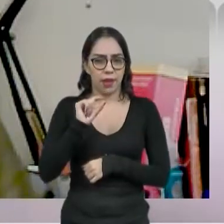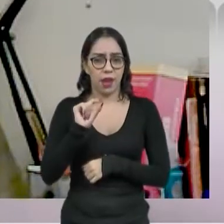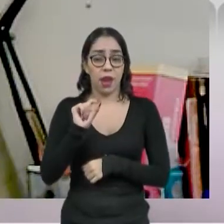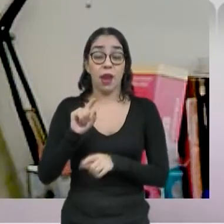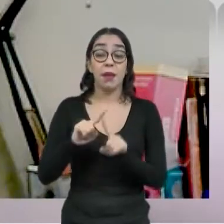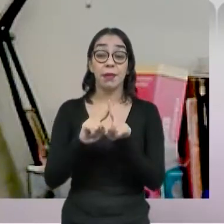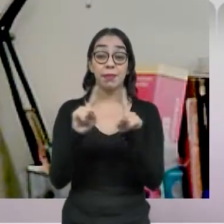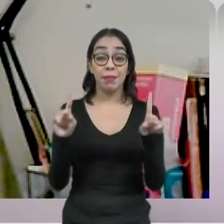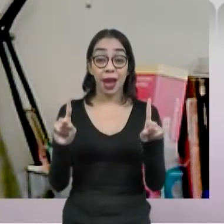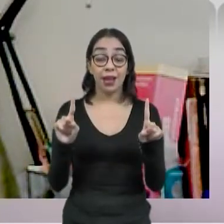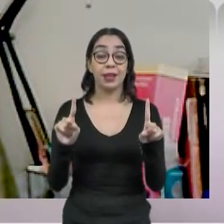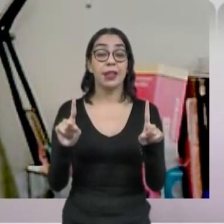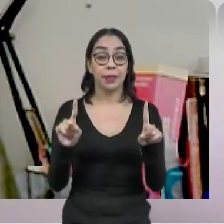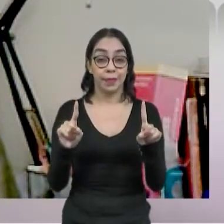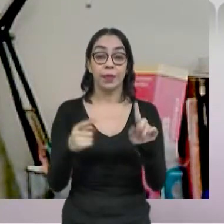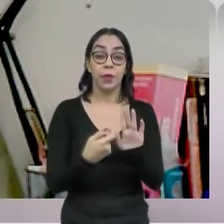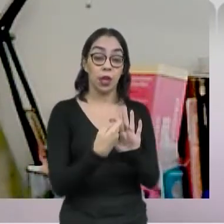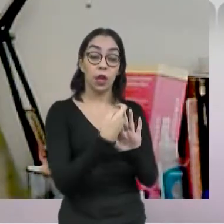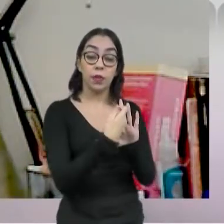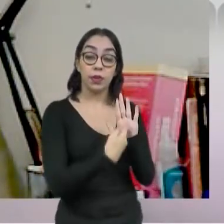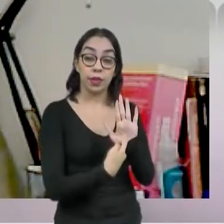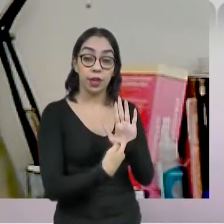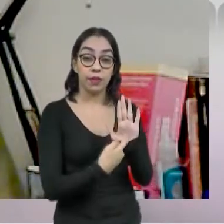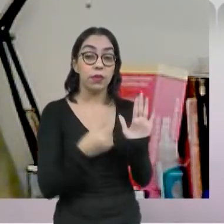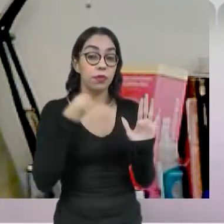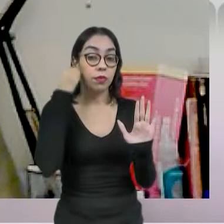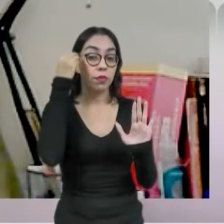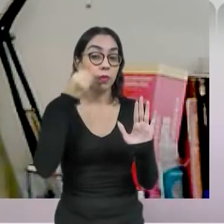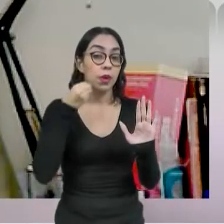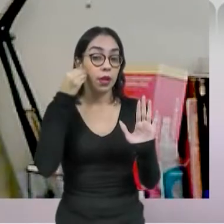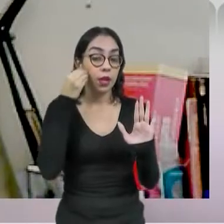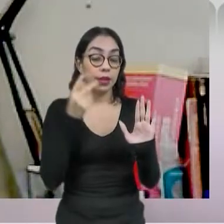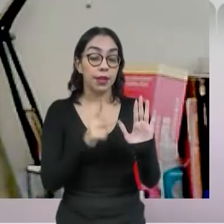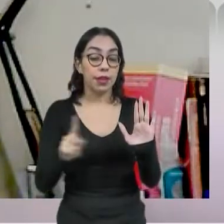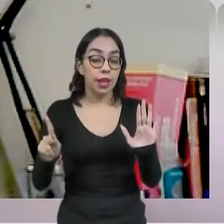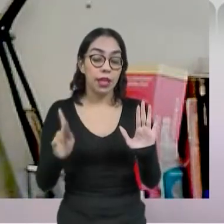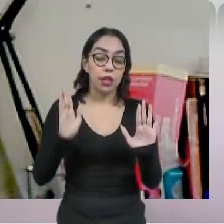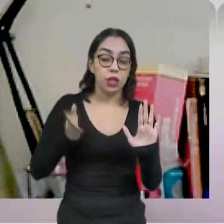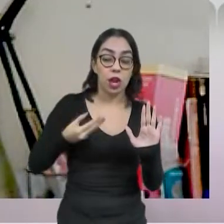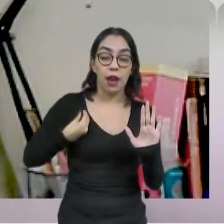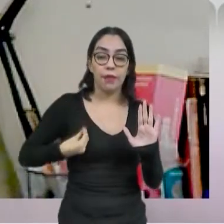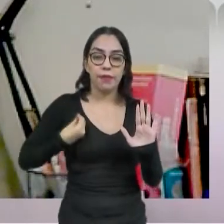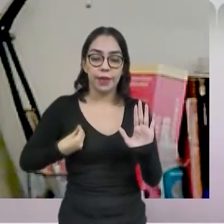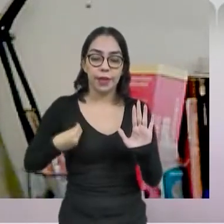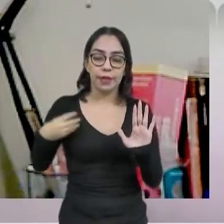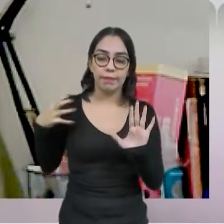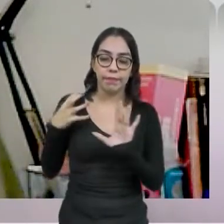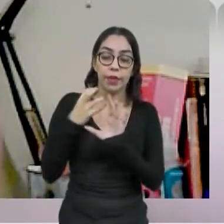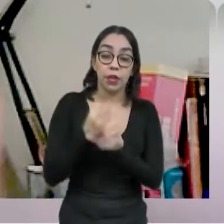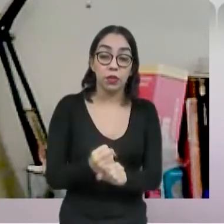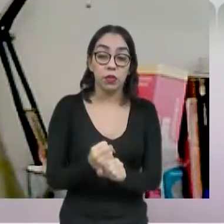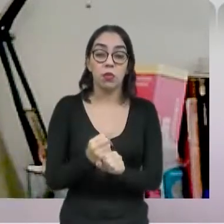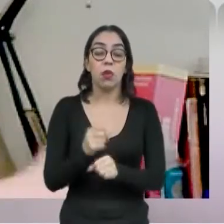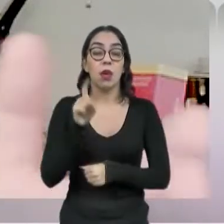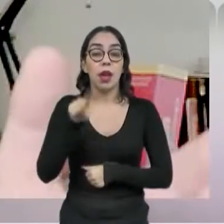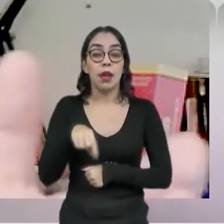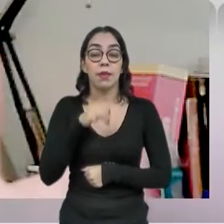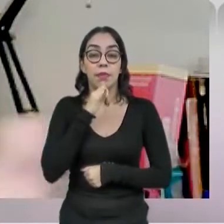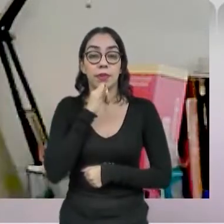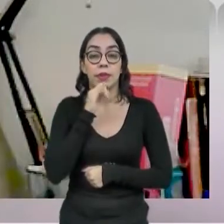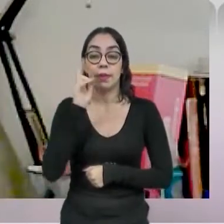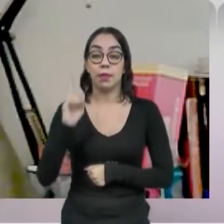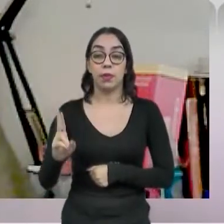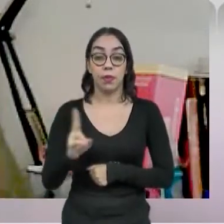de contas, quando eu termino de escrever uma biografia, eu tenho muito mais dúvidas do que certeza em relação ao meu biografado. Né? No caso de Padre Cícero,